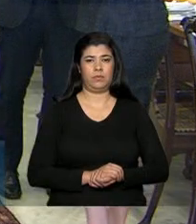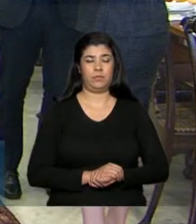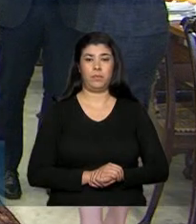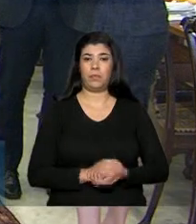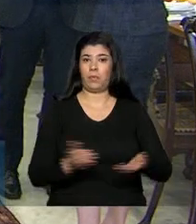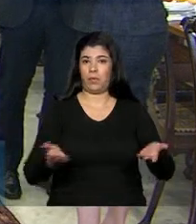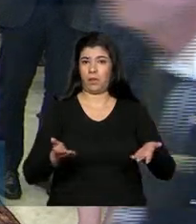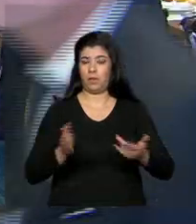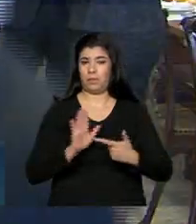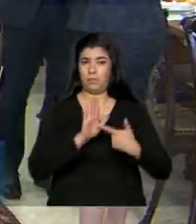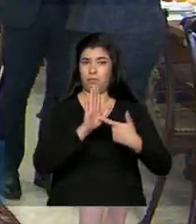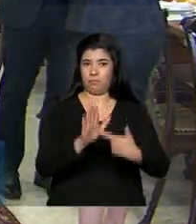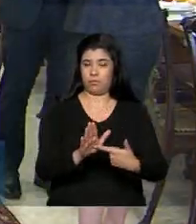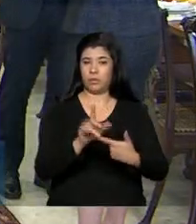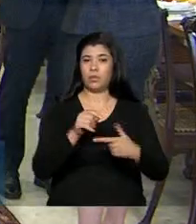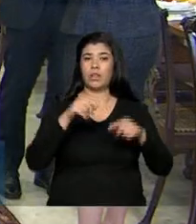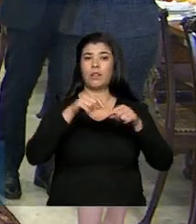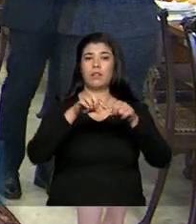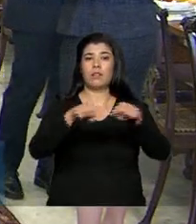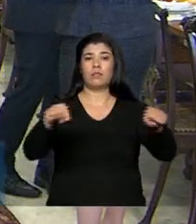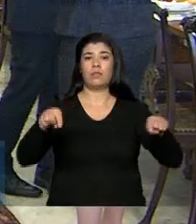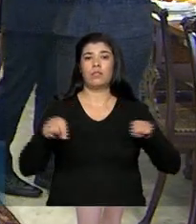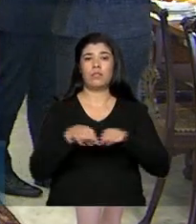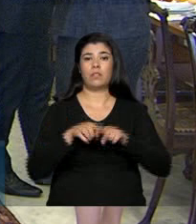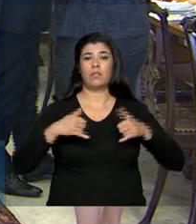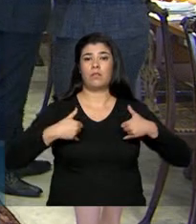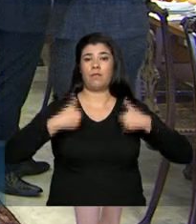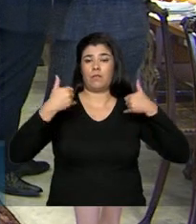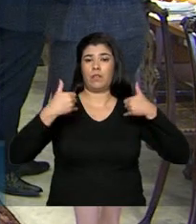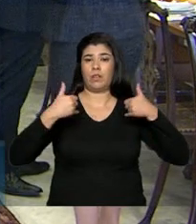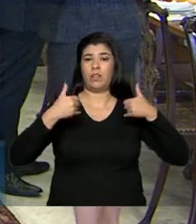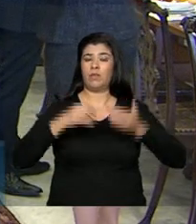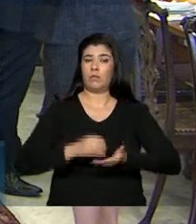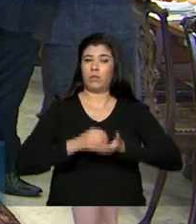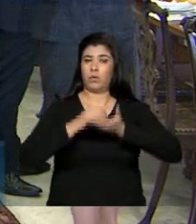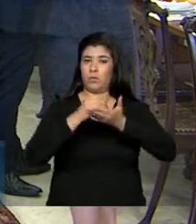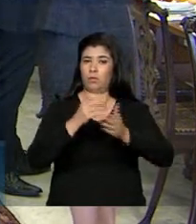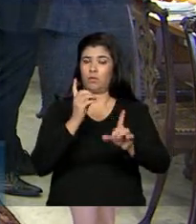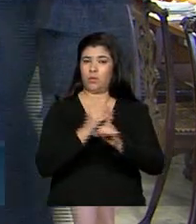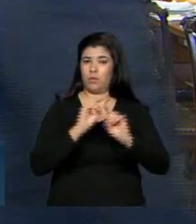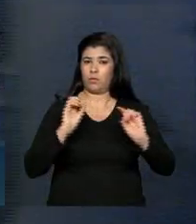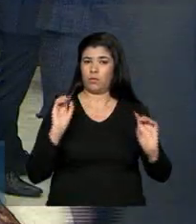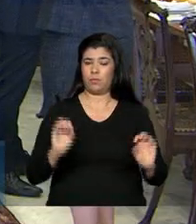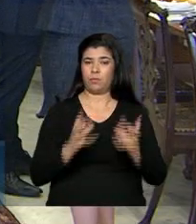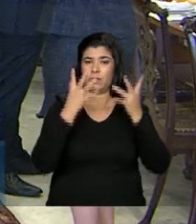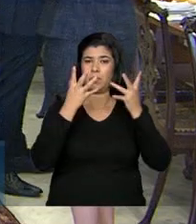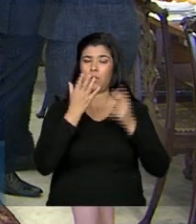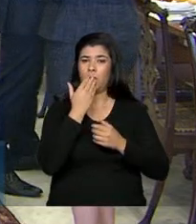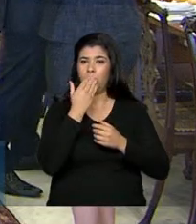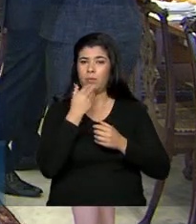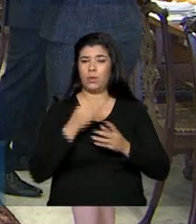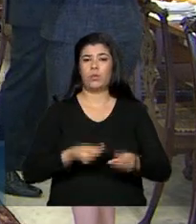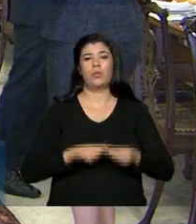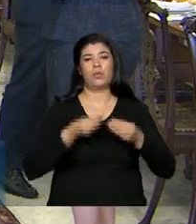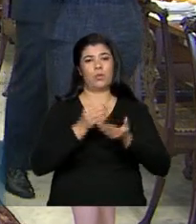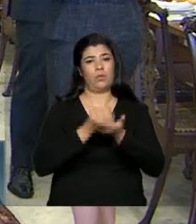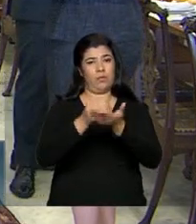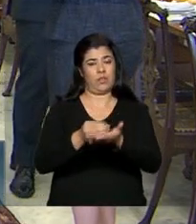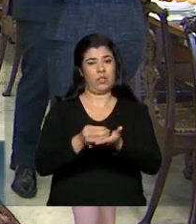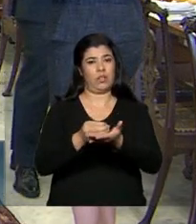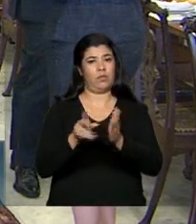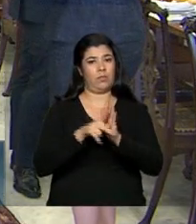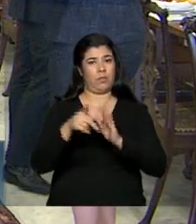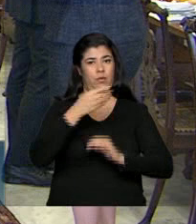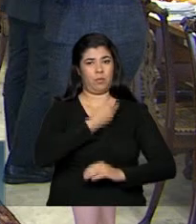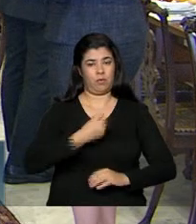Vemos agora imagens do salão onde vai ser oferecido este almoço pelo governo brasileiro à chanceler alemã Angela